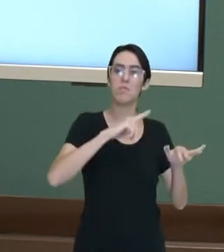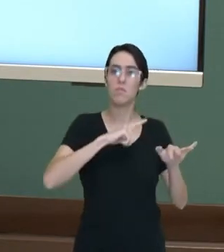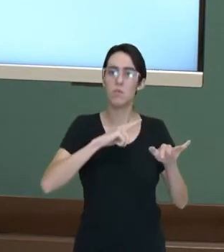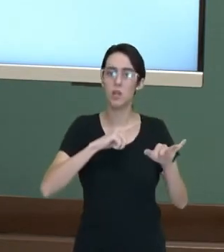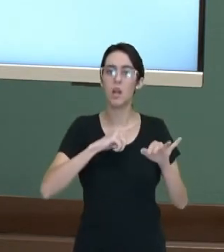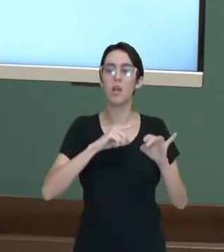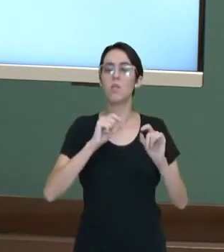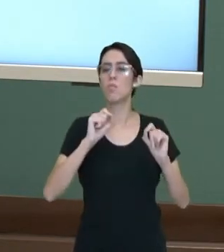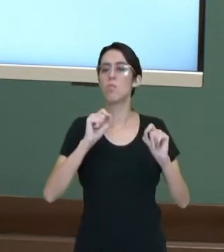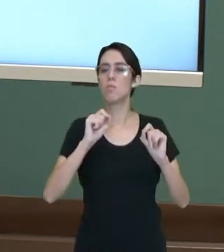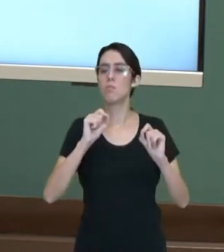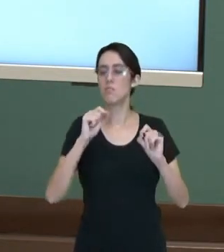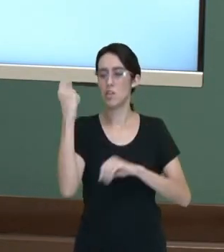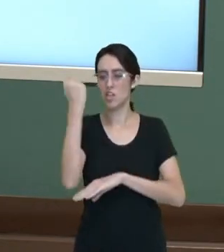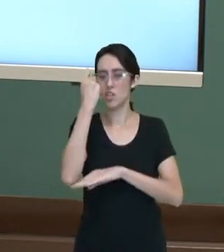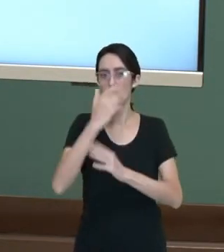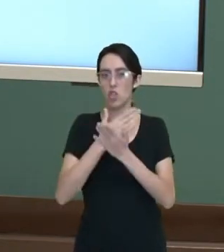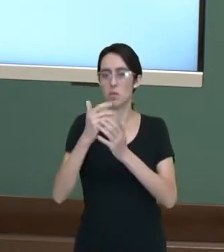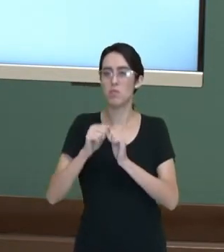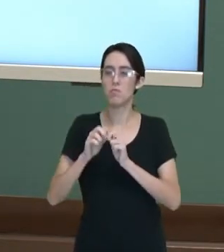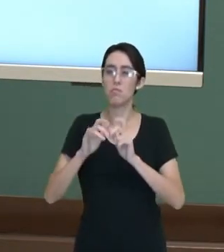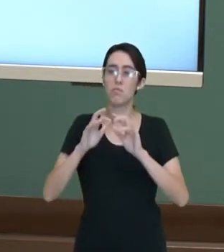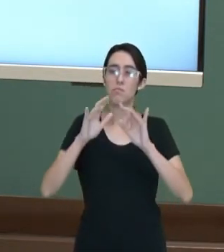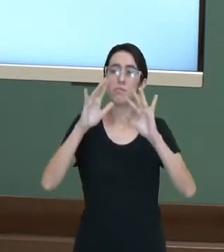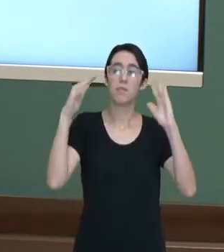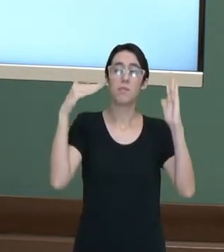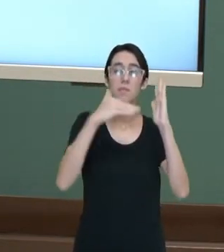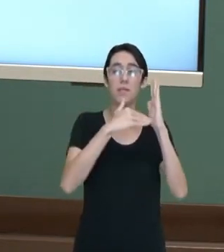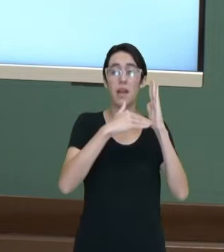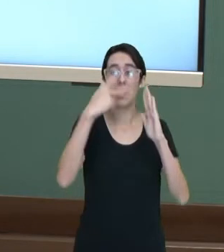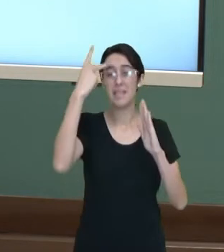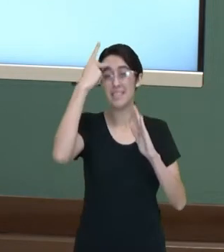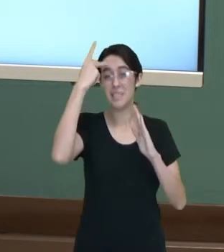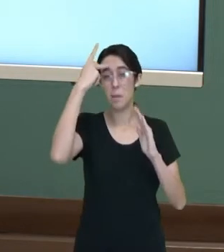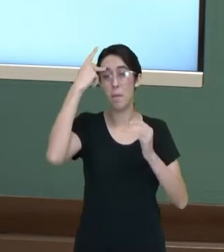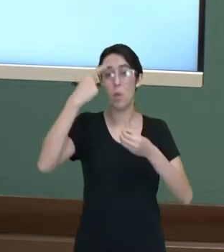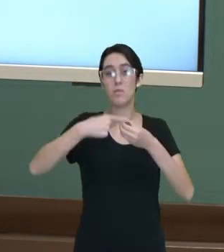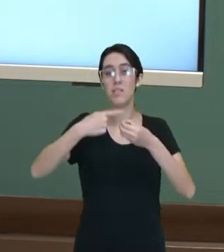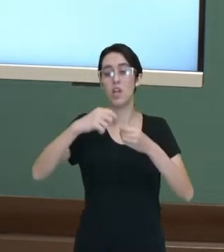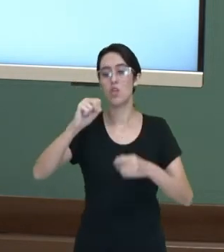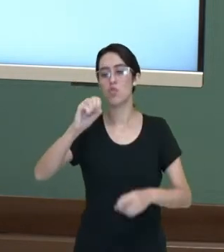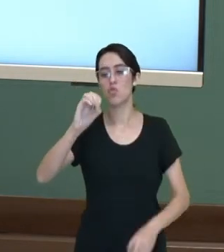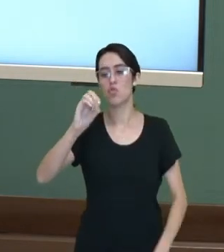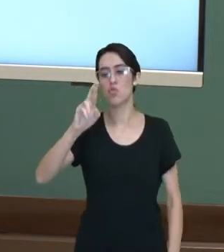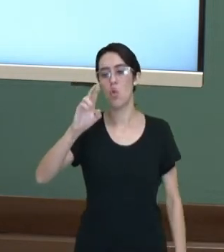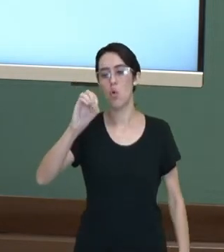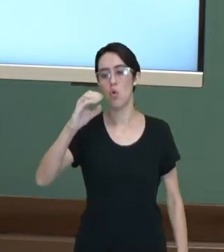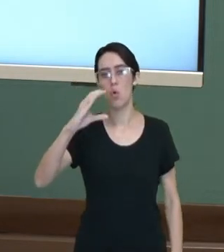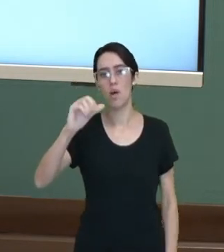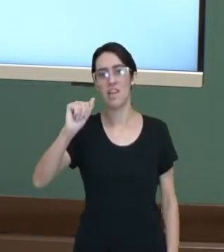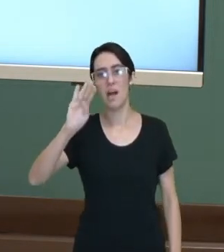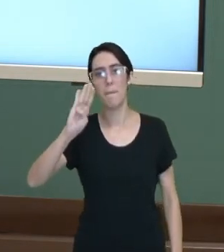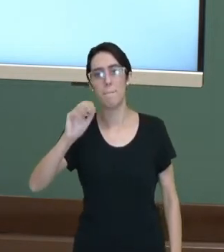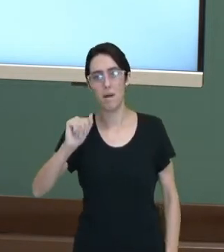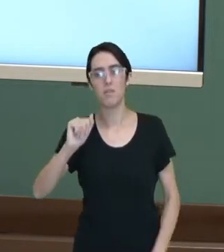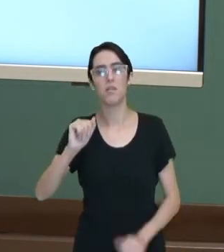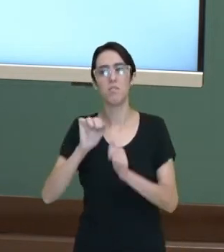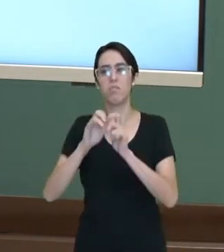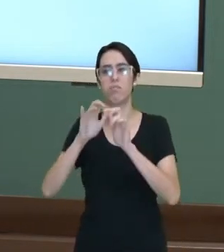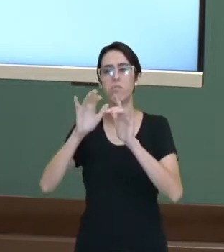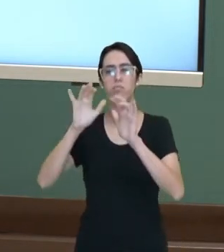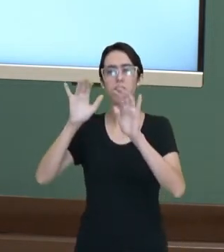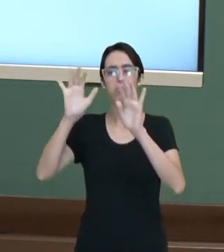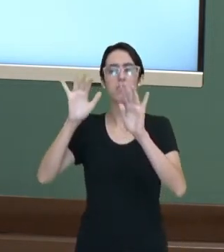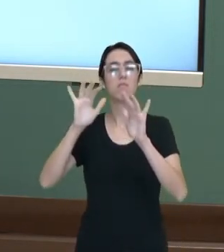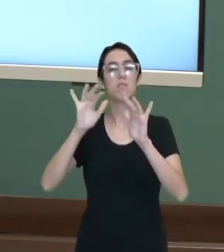iam até a região de Sorocaba, no estado de São Paulo. E nesse seu caminho,